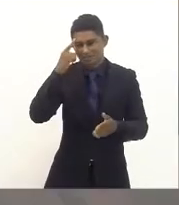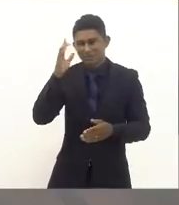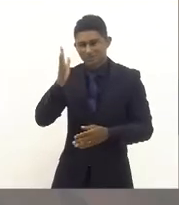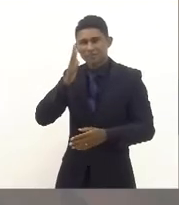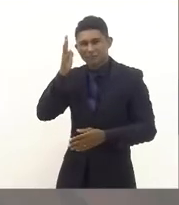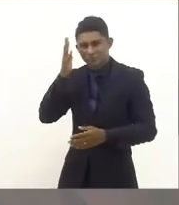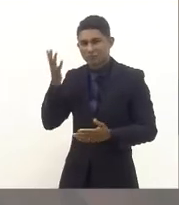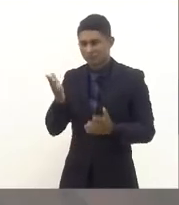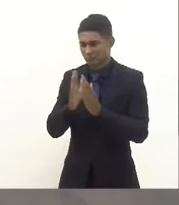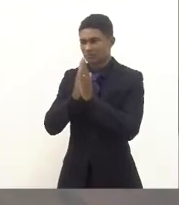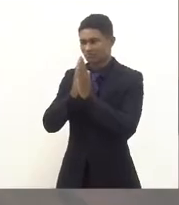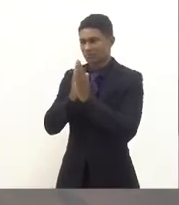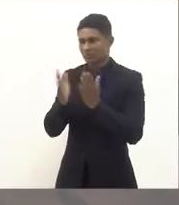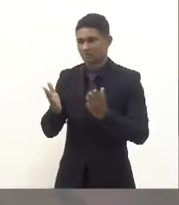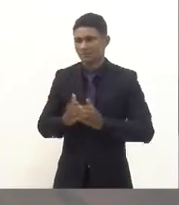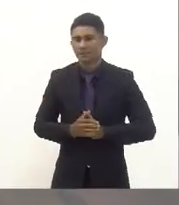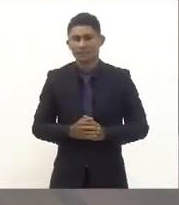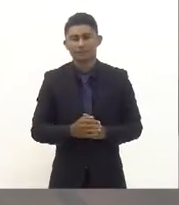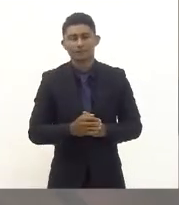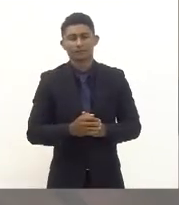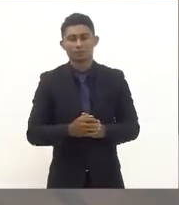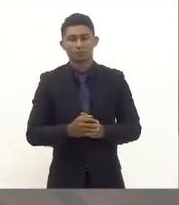você Ju